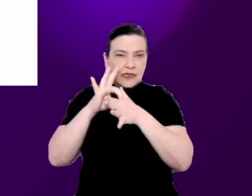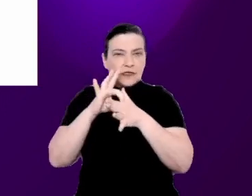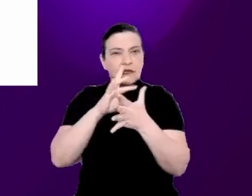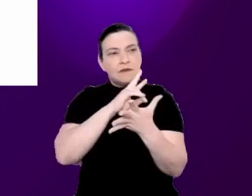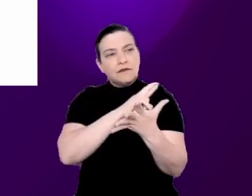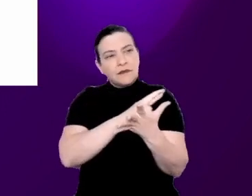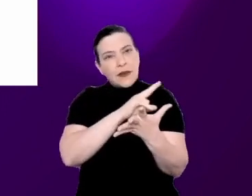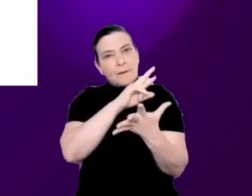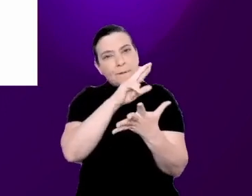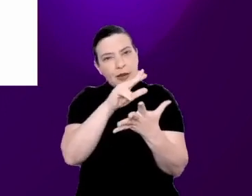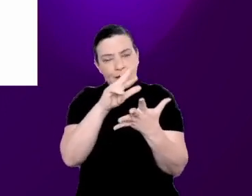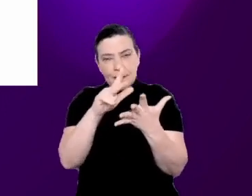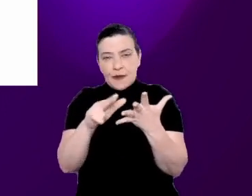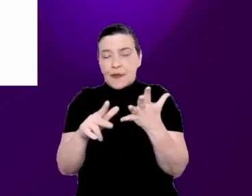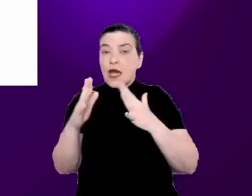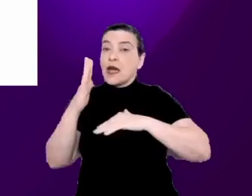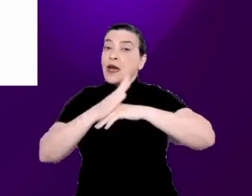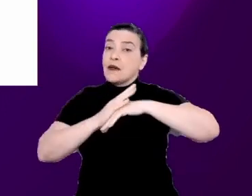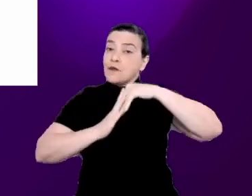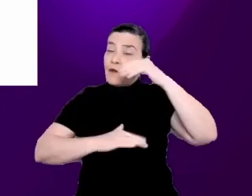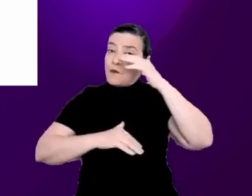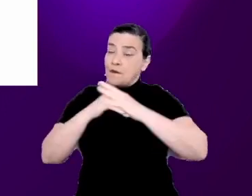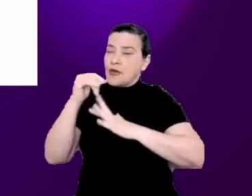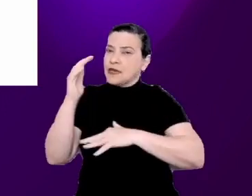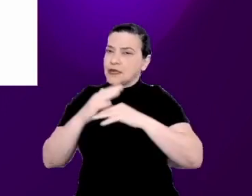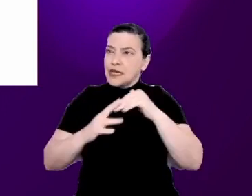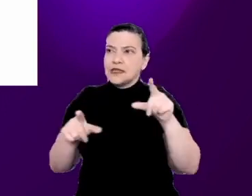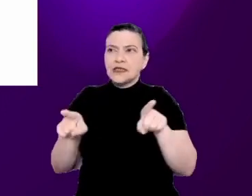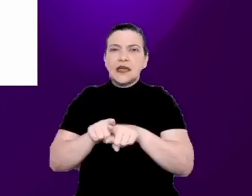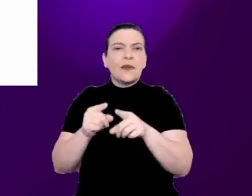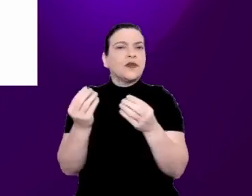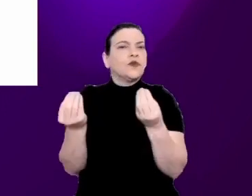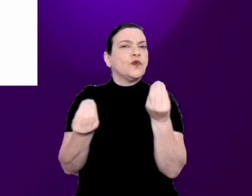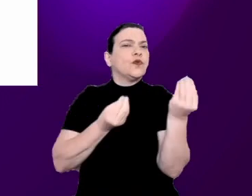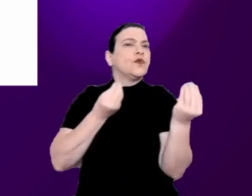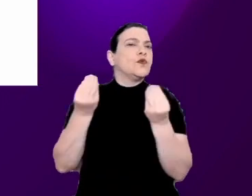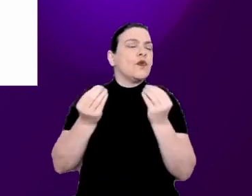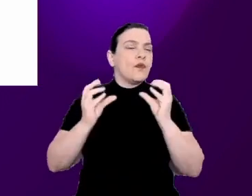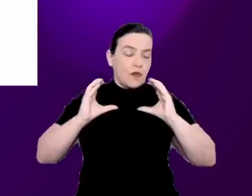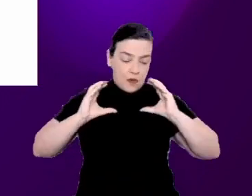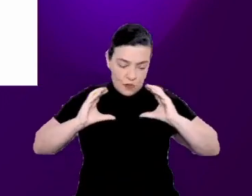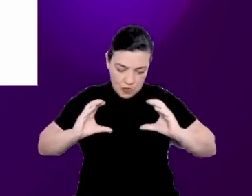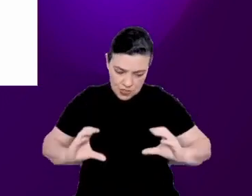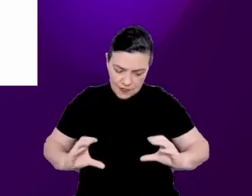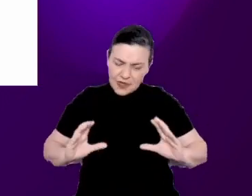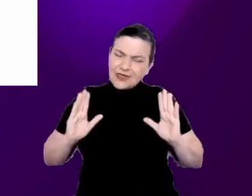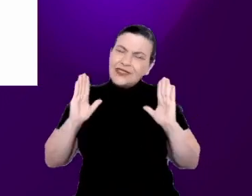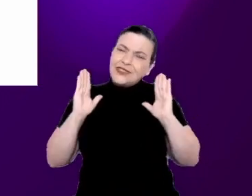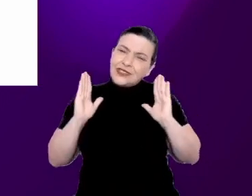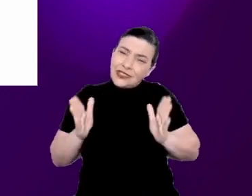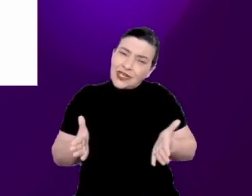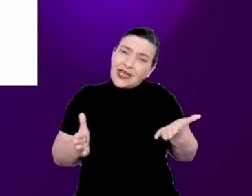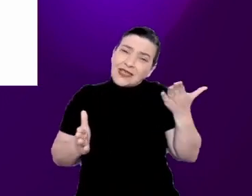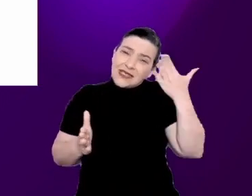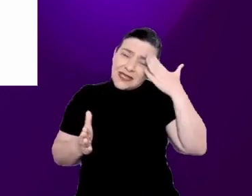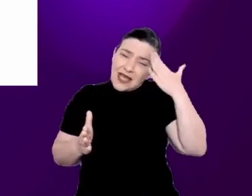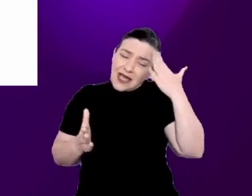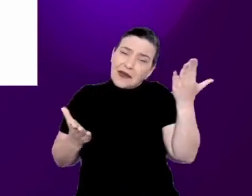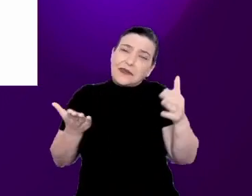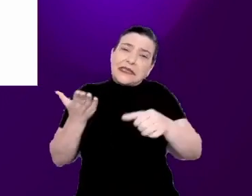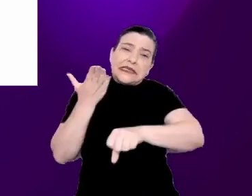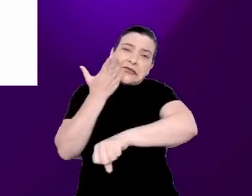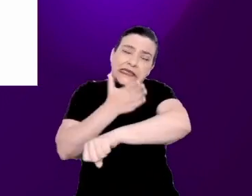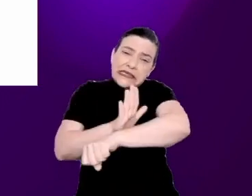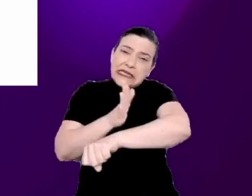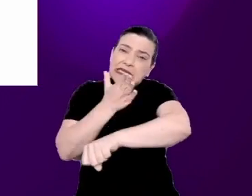o que é a competência do como que é o comportamento. E a gente já sabe que treinamento